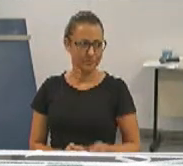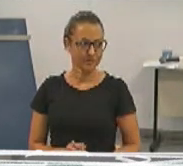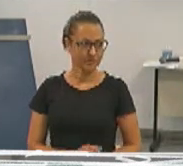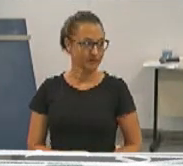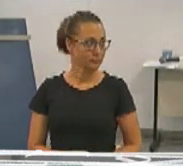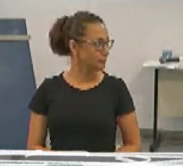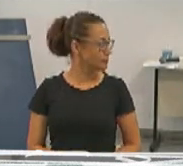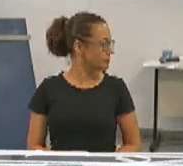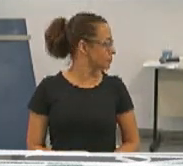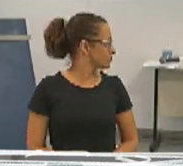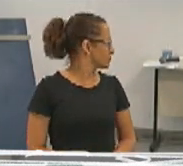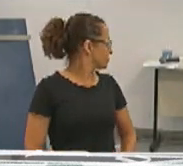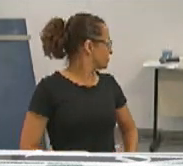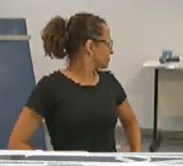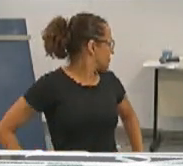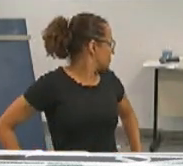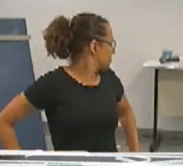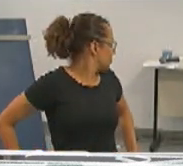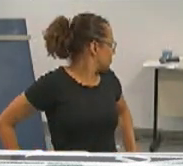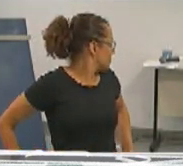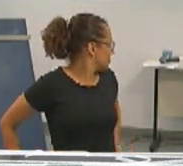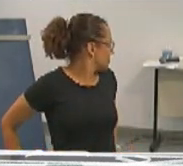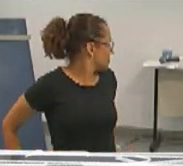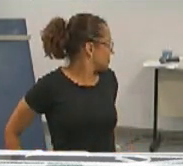Sim, claro.